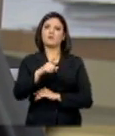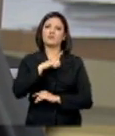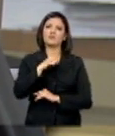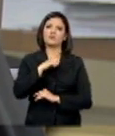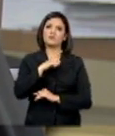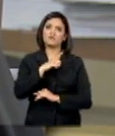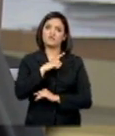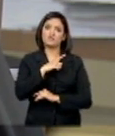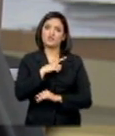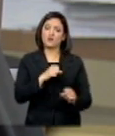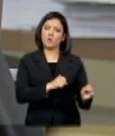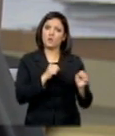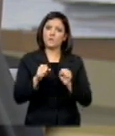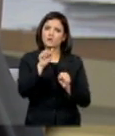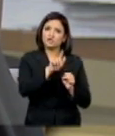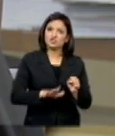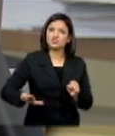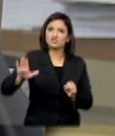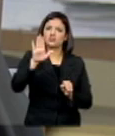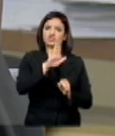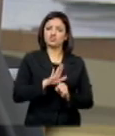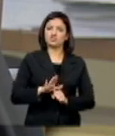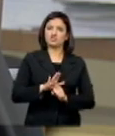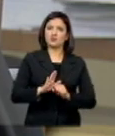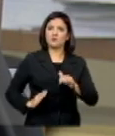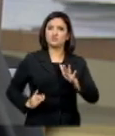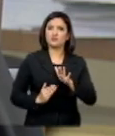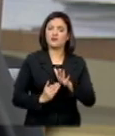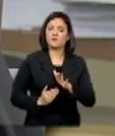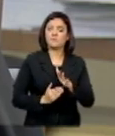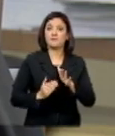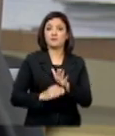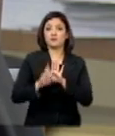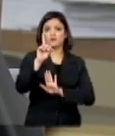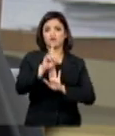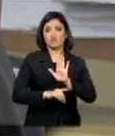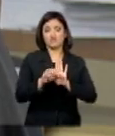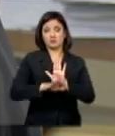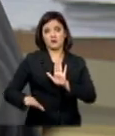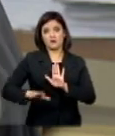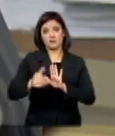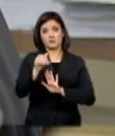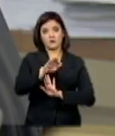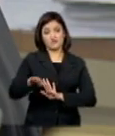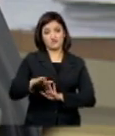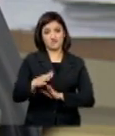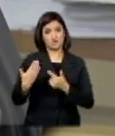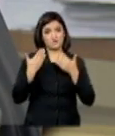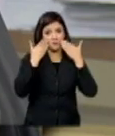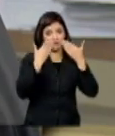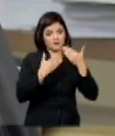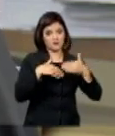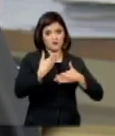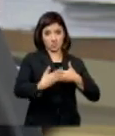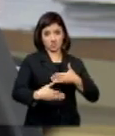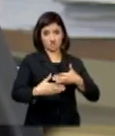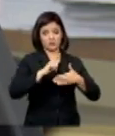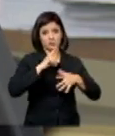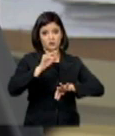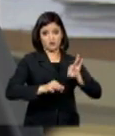cerceamento da liberdade da criança e do adolescente para apresentação em juízo dispunham artigo 94 da